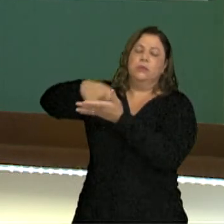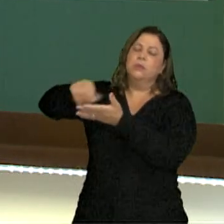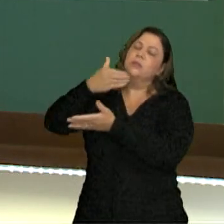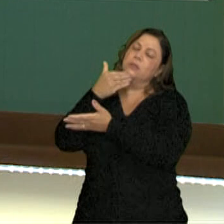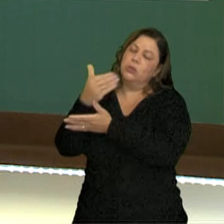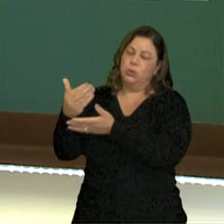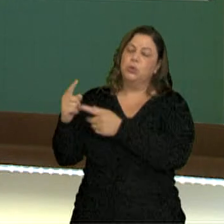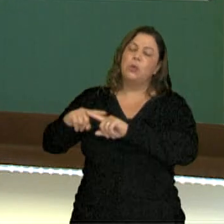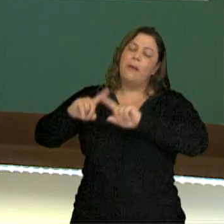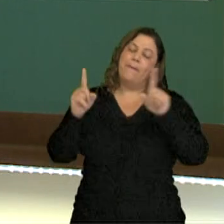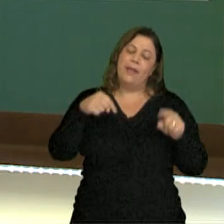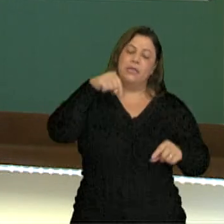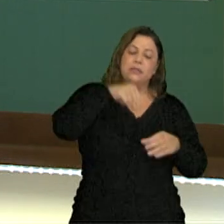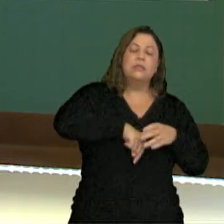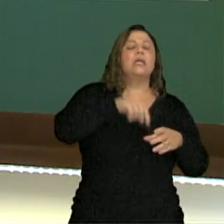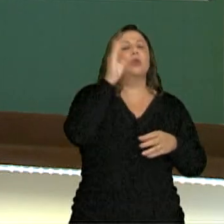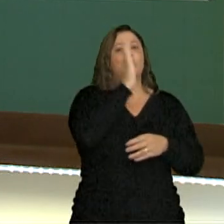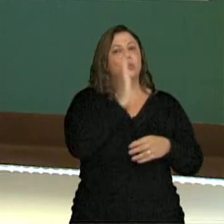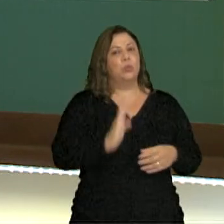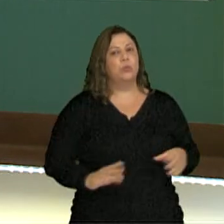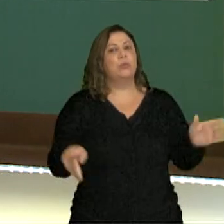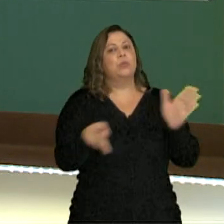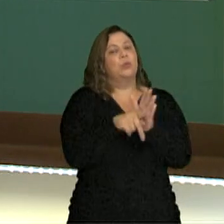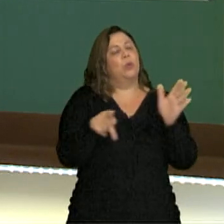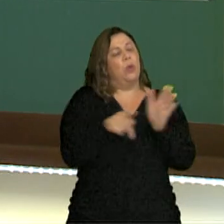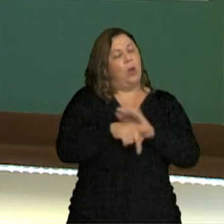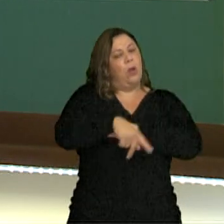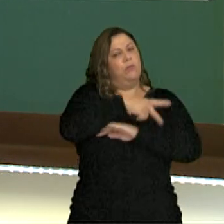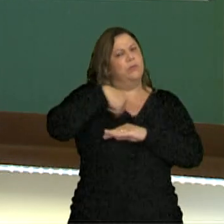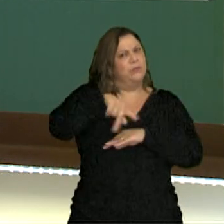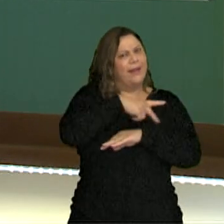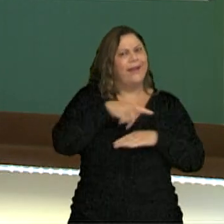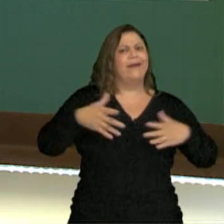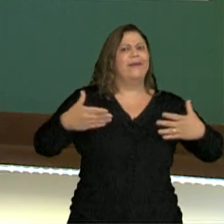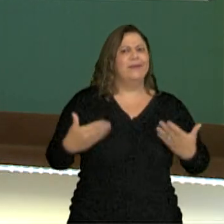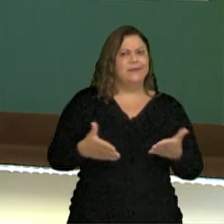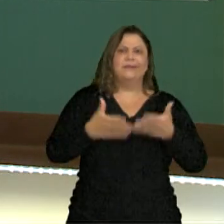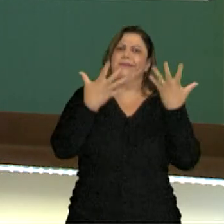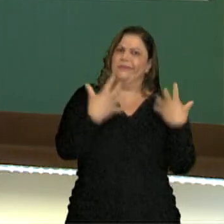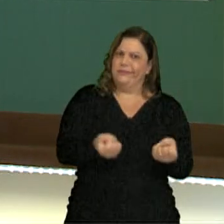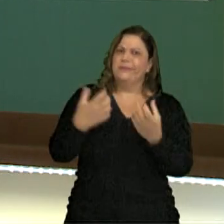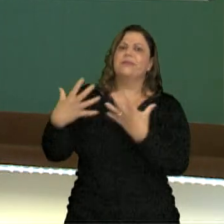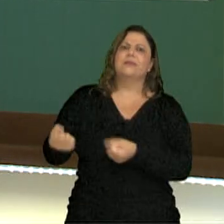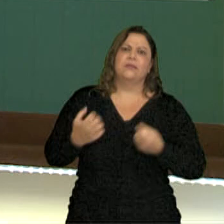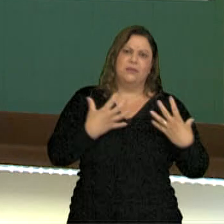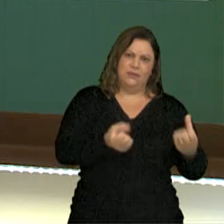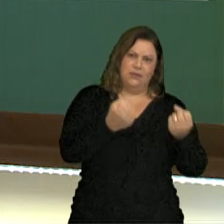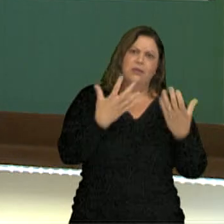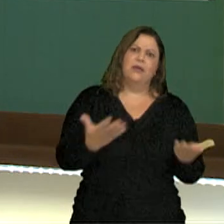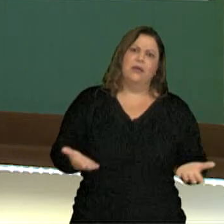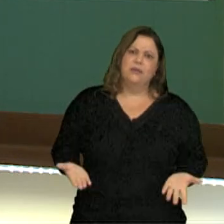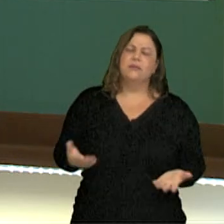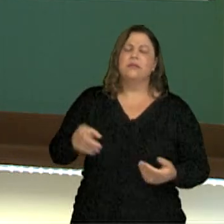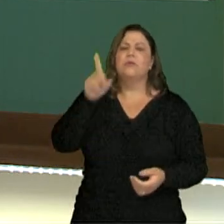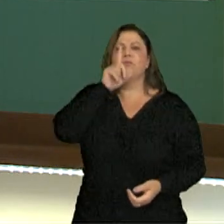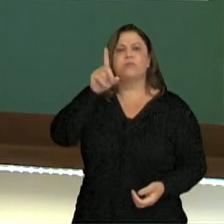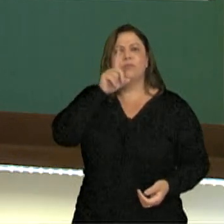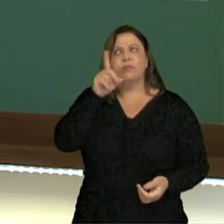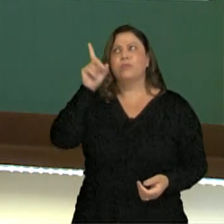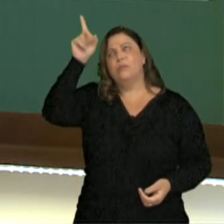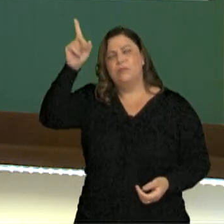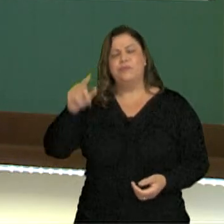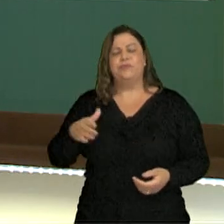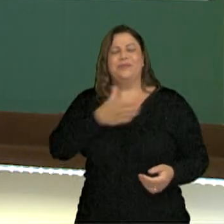país as pessoas têm que ser aceitas, porque é dentro da mesma nação, ok? Como acontece lá nos Estados Unidos, eles não gostam